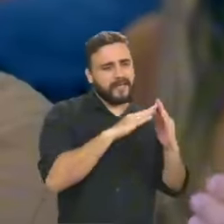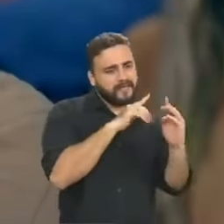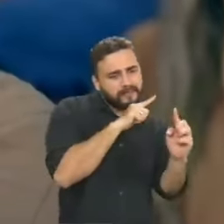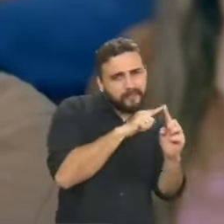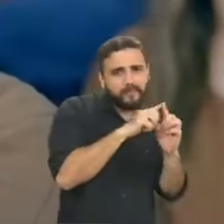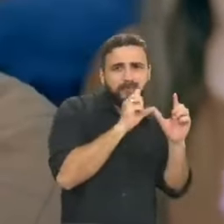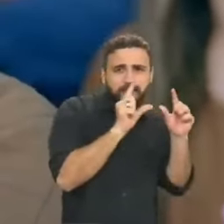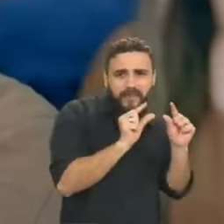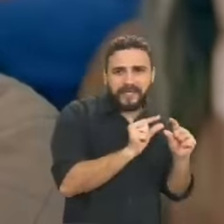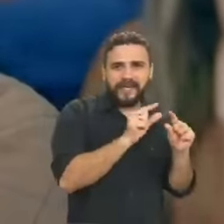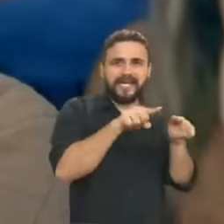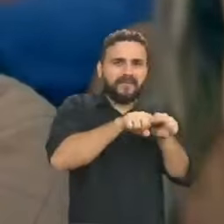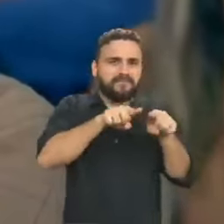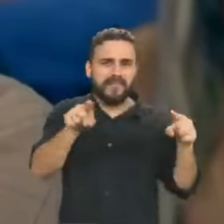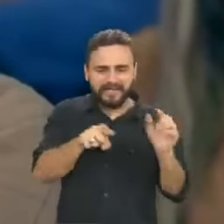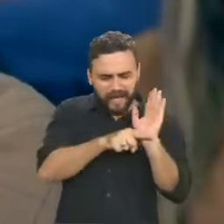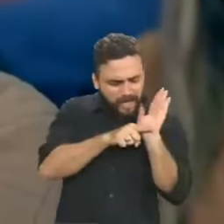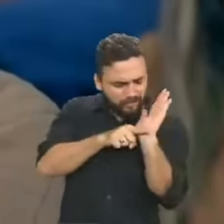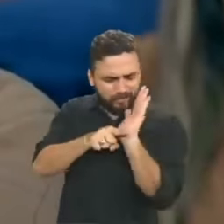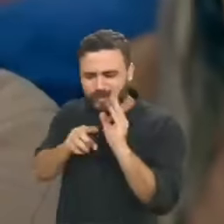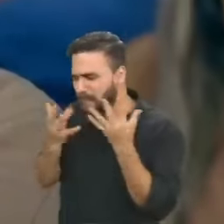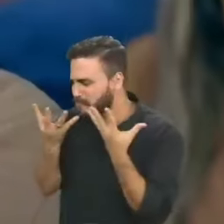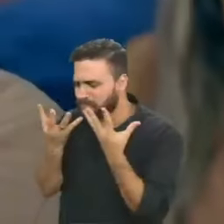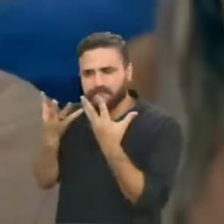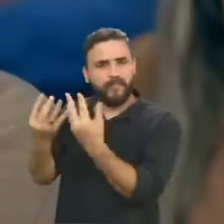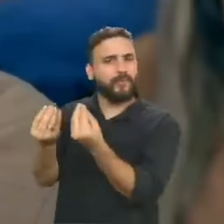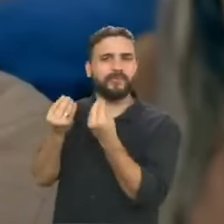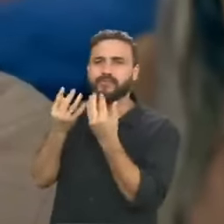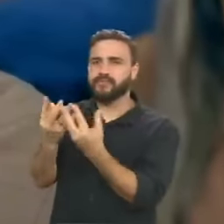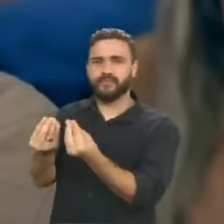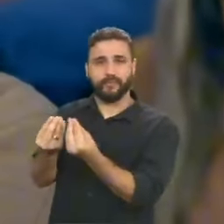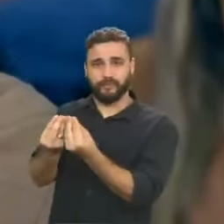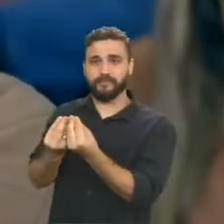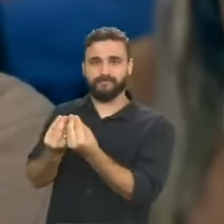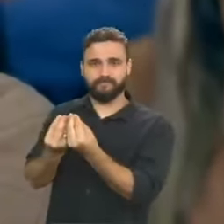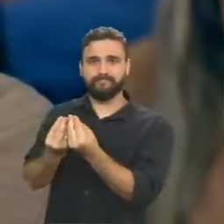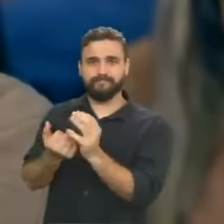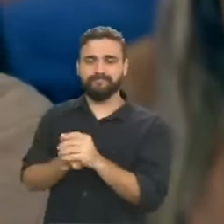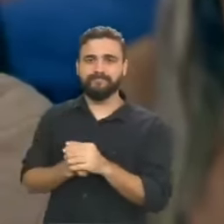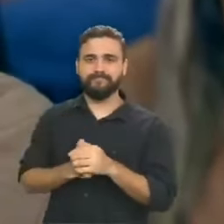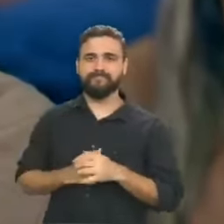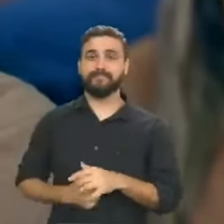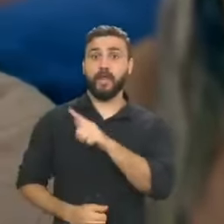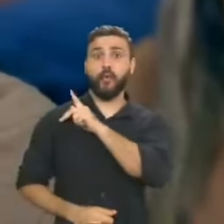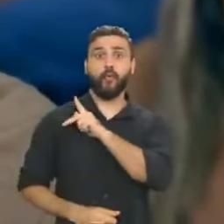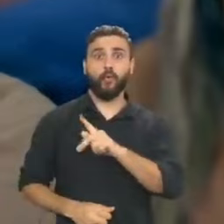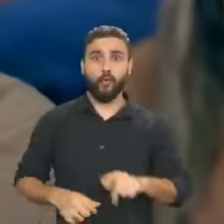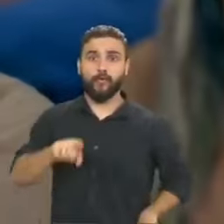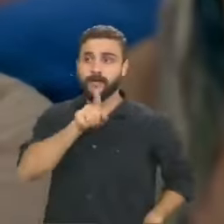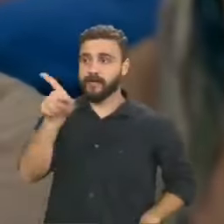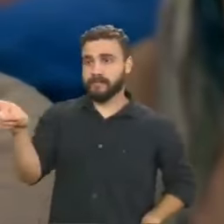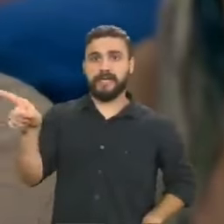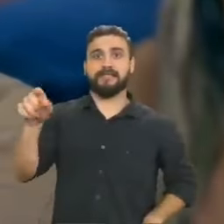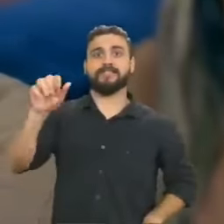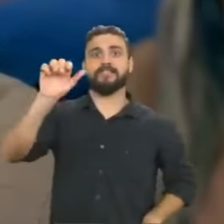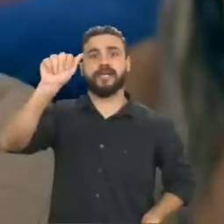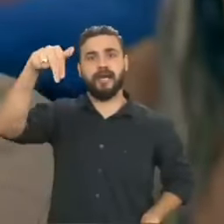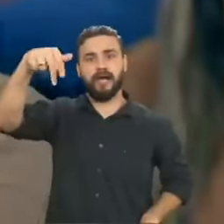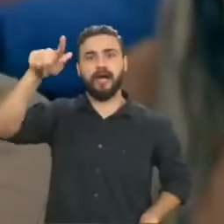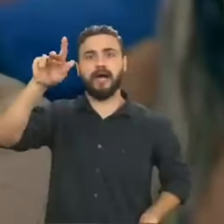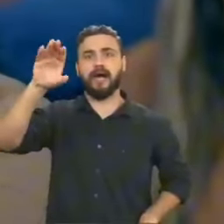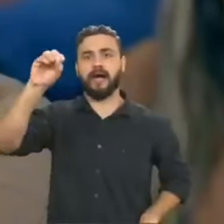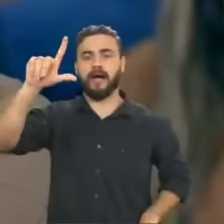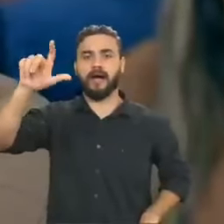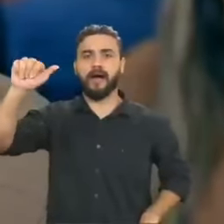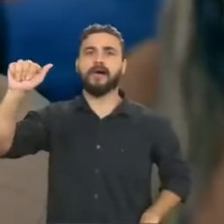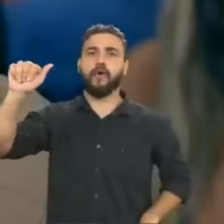nos últimos 4 anos, tem recebido um prêmio do governo em dinheiro, do governo de Angola, como o melhor trabalho social de todo